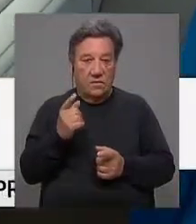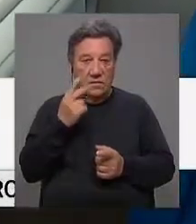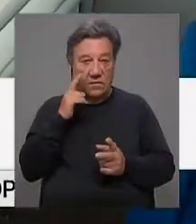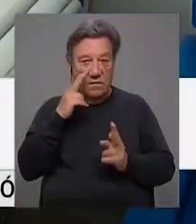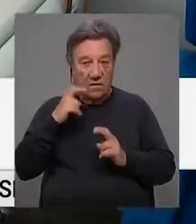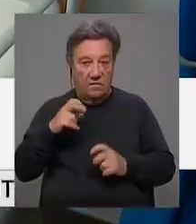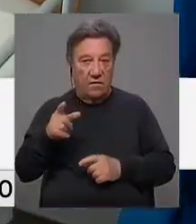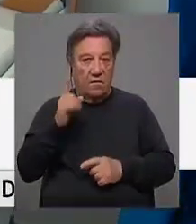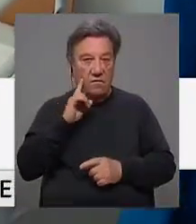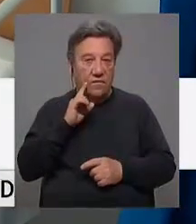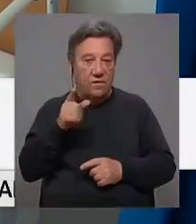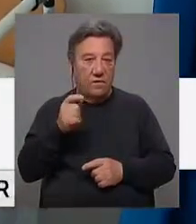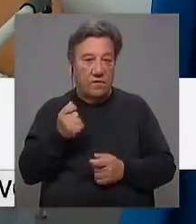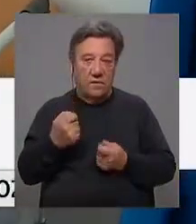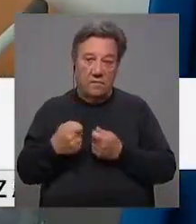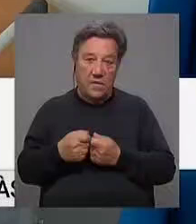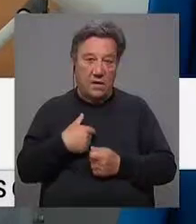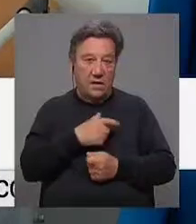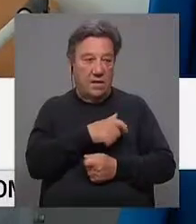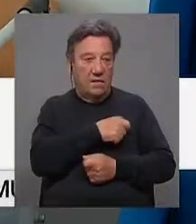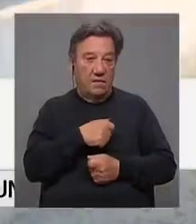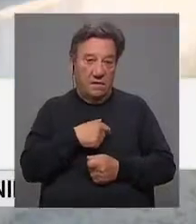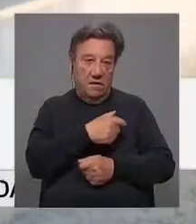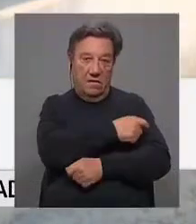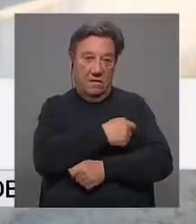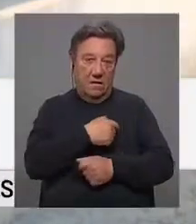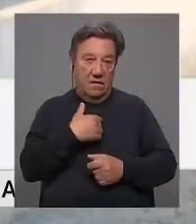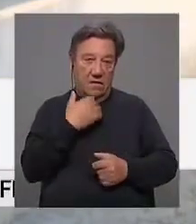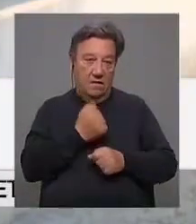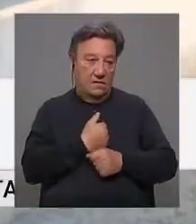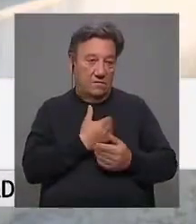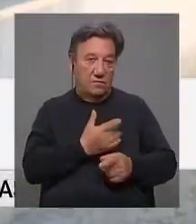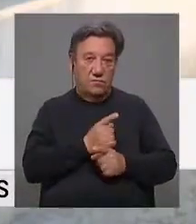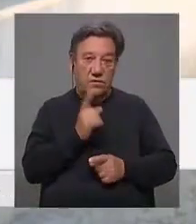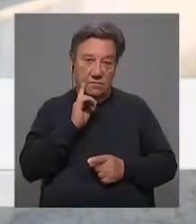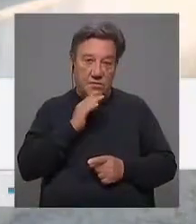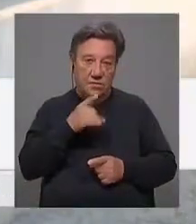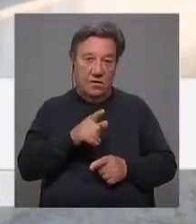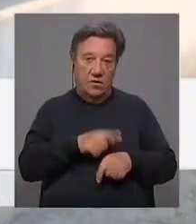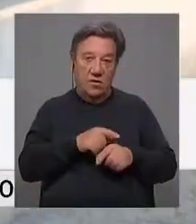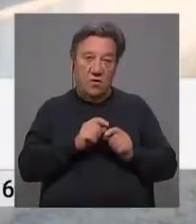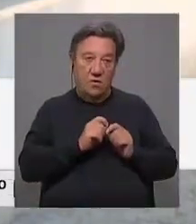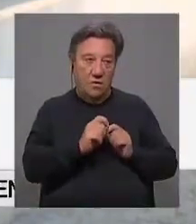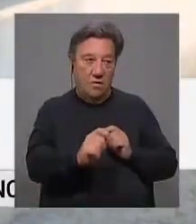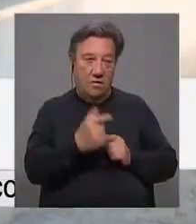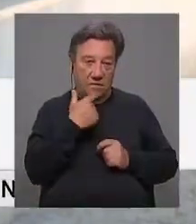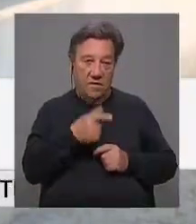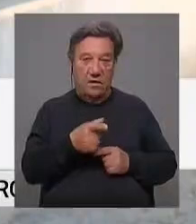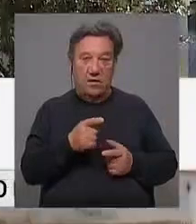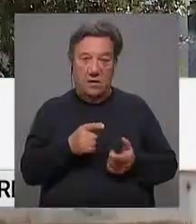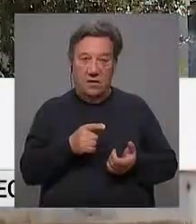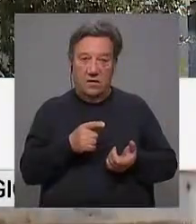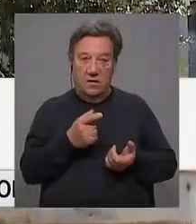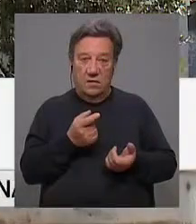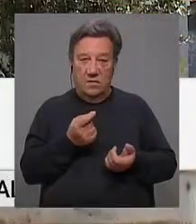reveja os valores que paga às entidades que prestam este serviço, porque principalmente na longa duração, são escassos para o